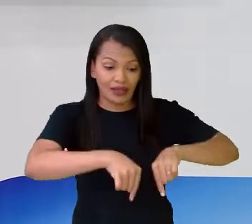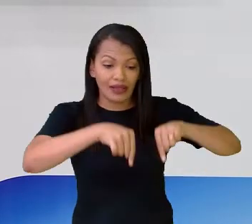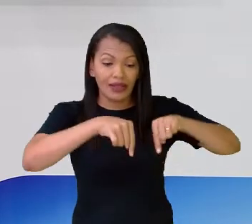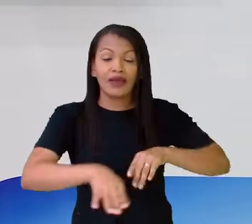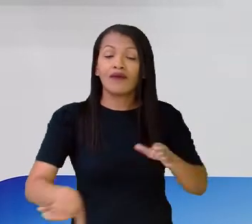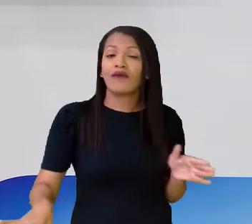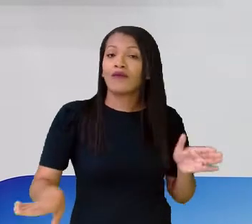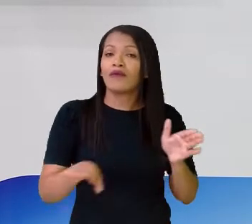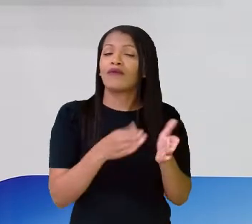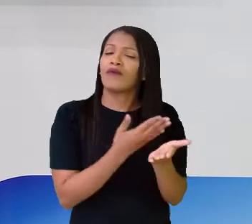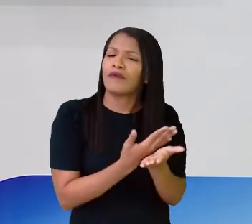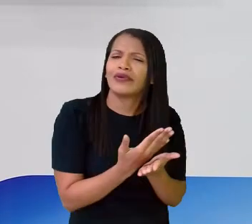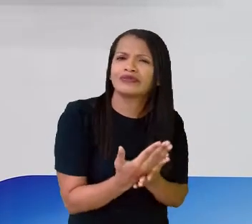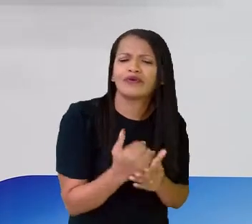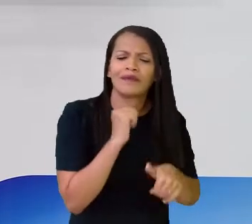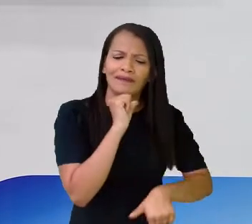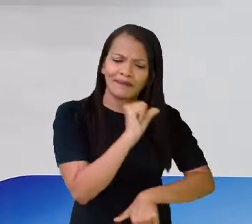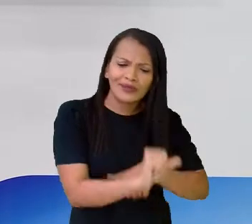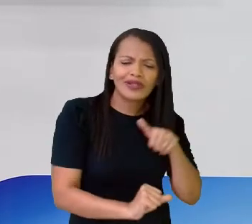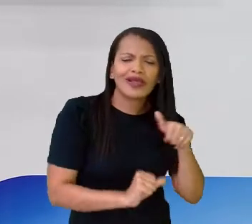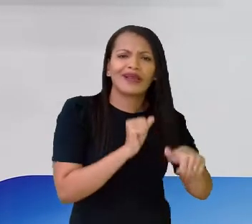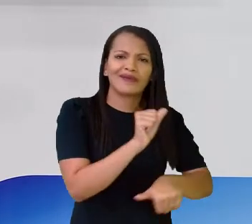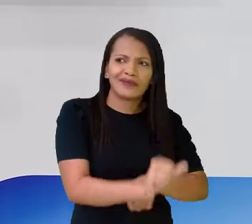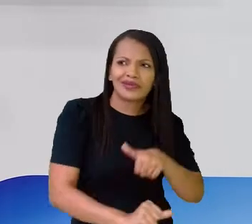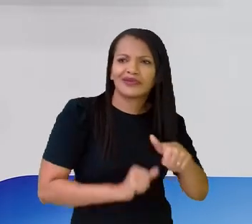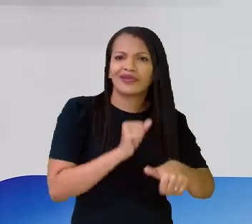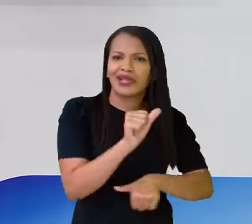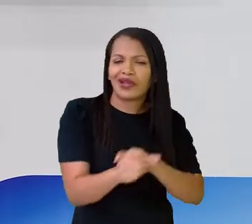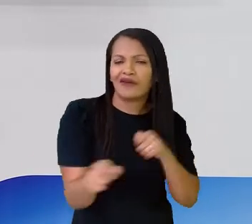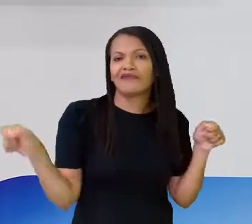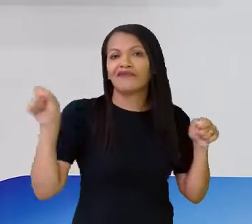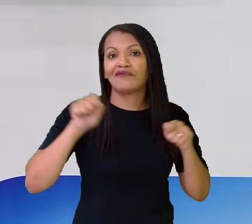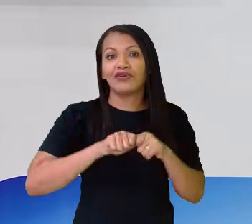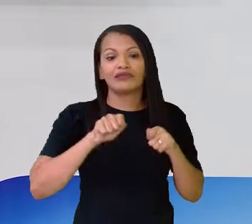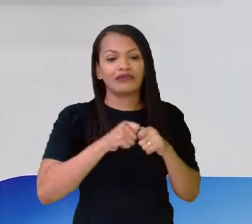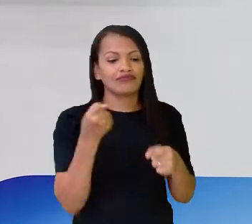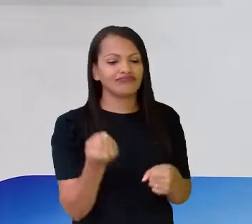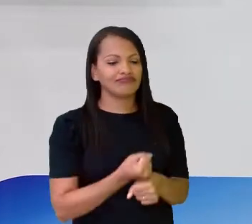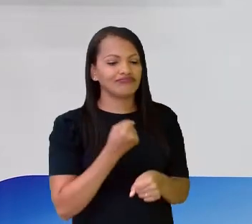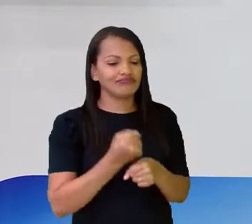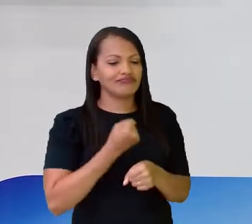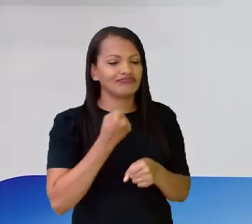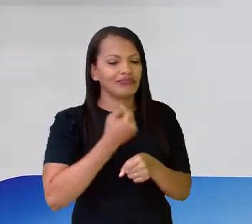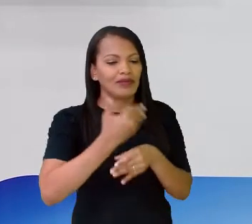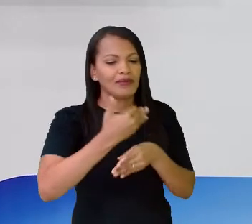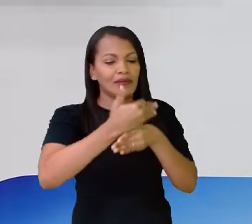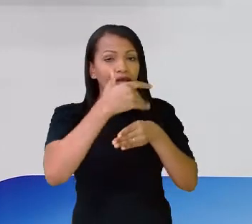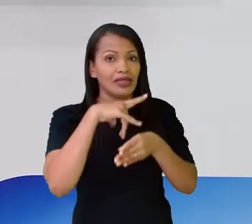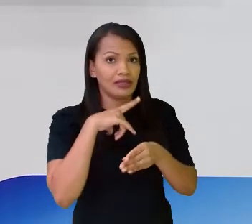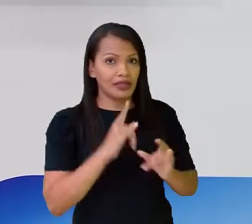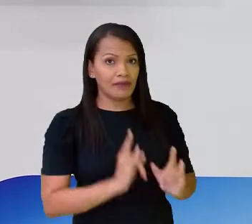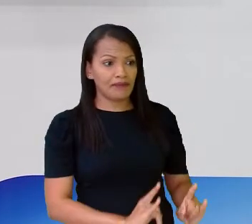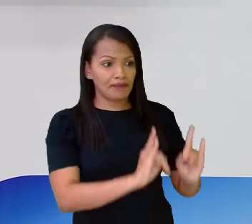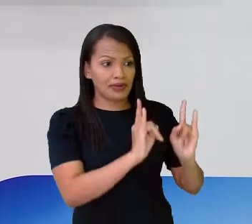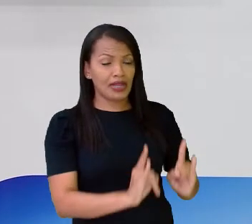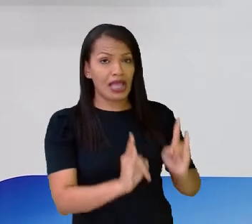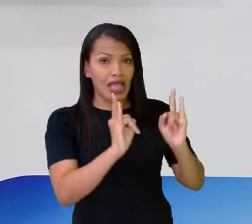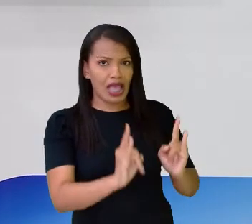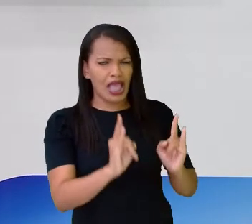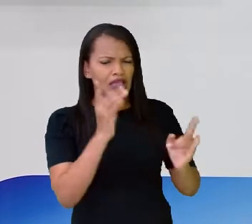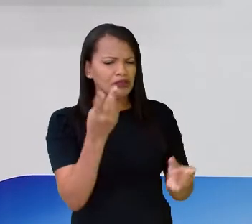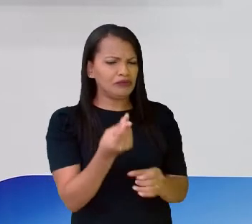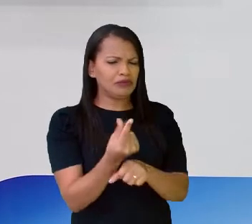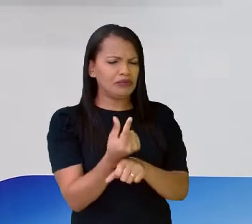a modificar essa vegetação e começaram a construir a cidade. A gente tem prédios, muitos prédios históricos